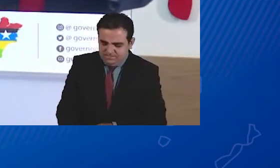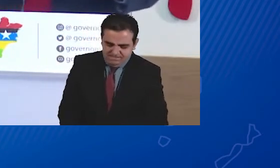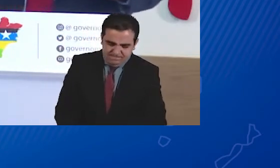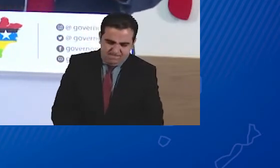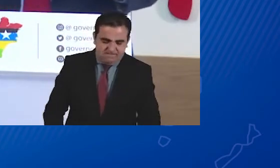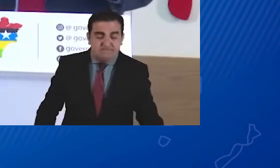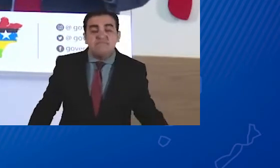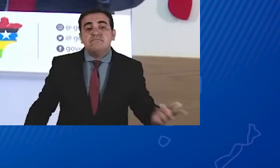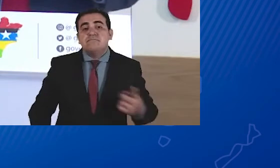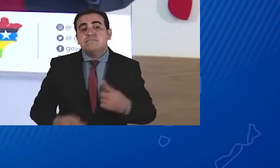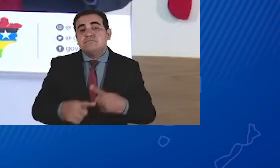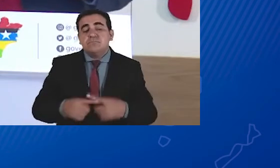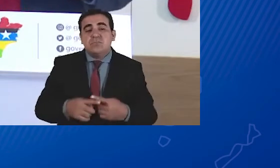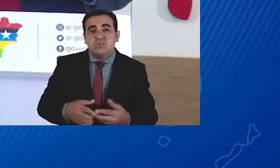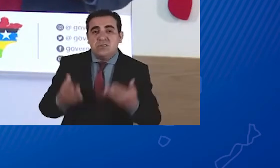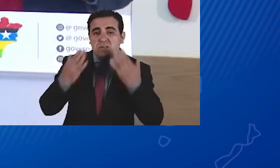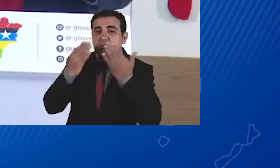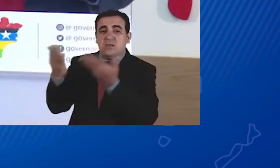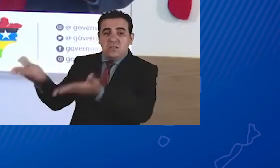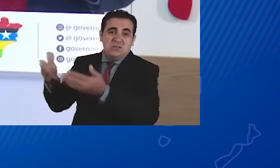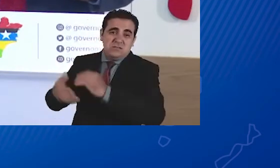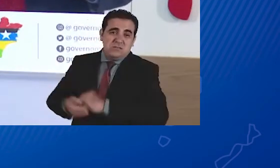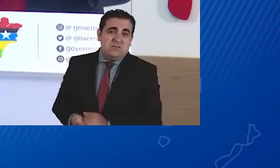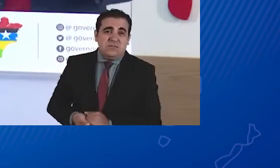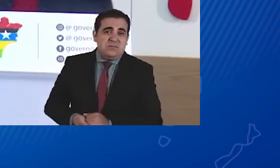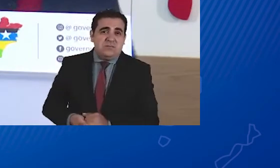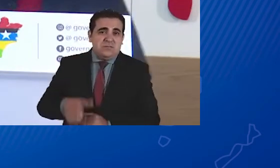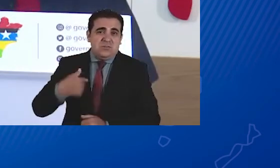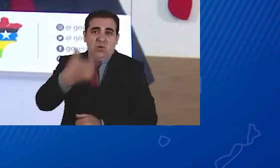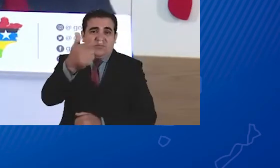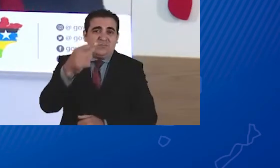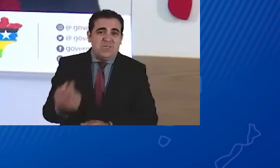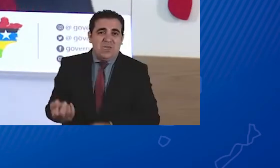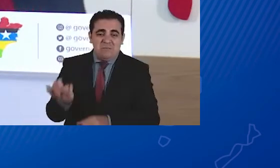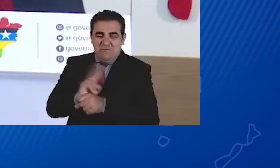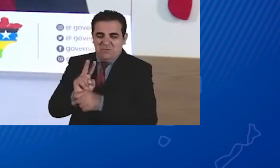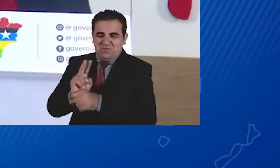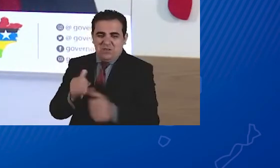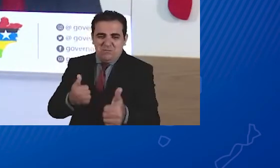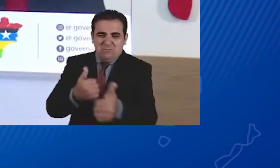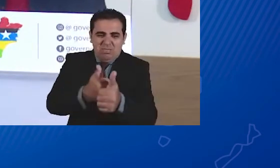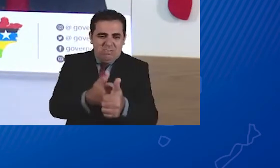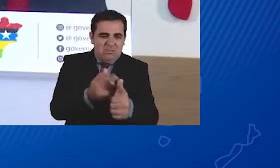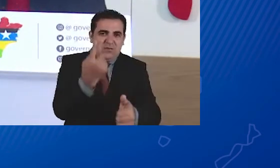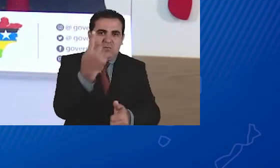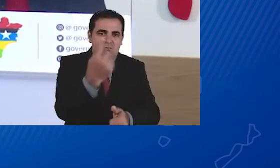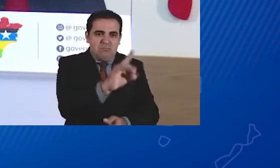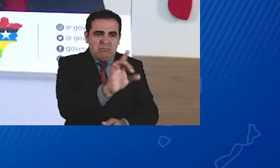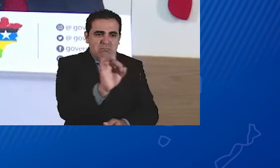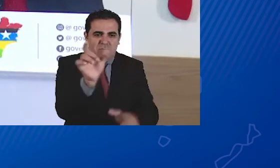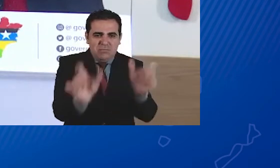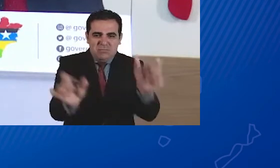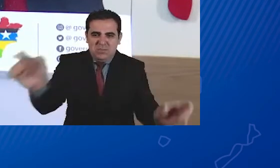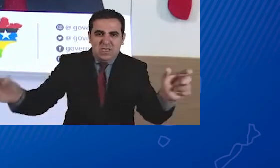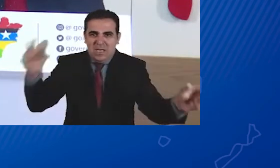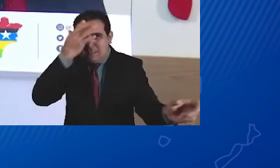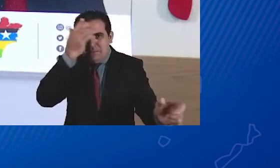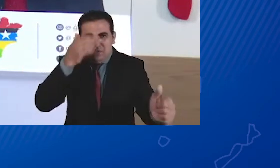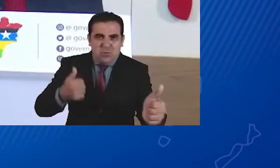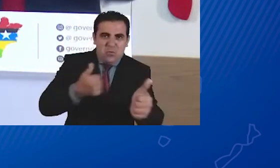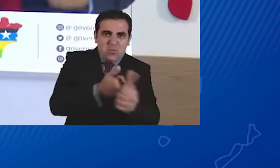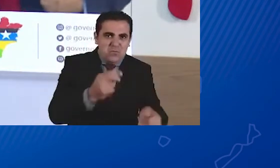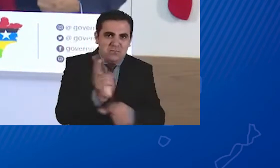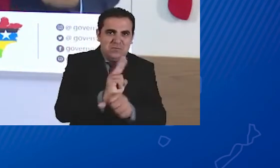é porque está ali mas não temos um fiscal para cada habitante nenhum país do mundo